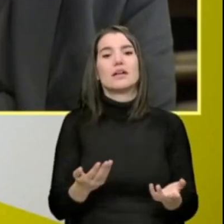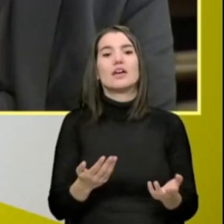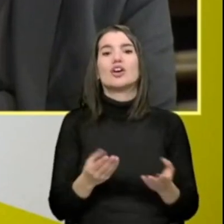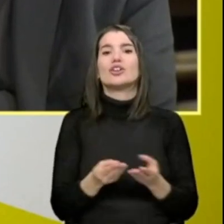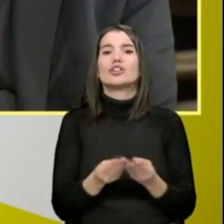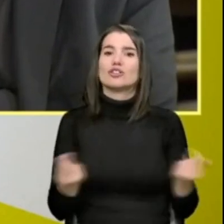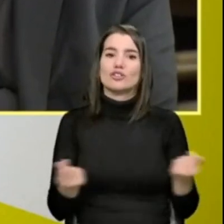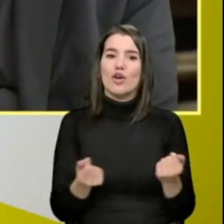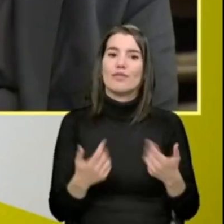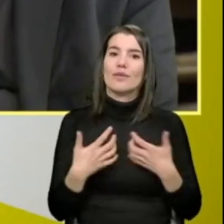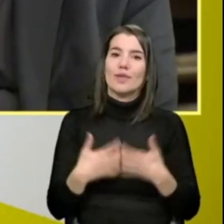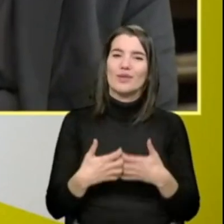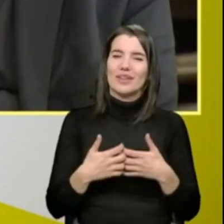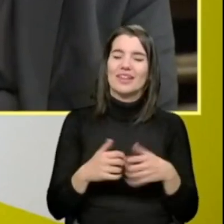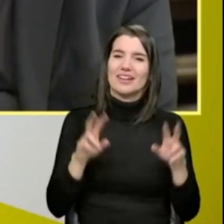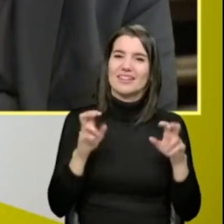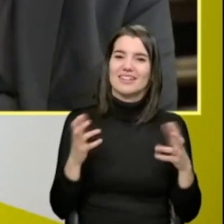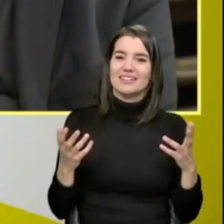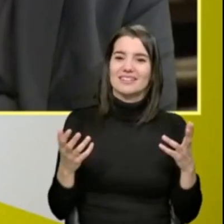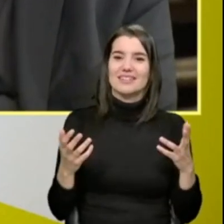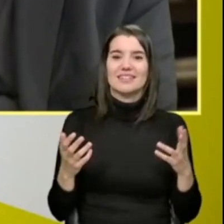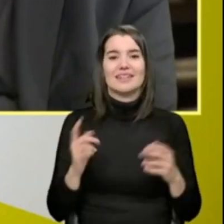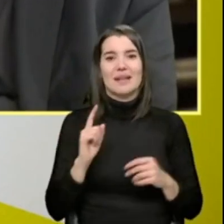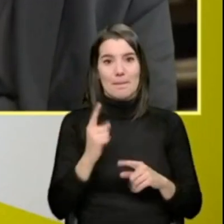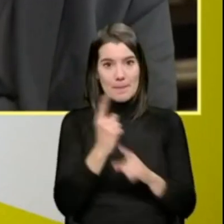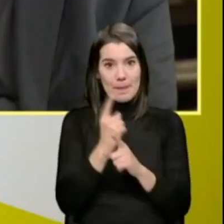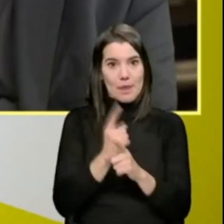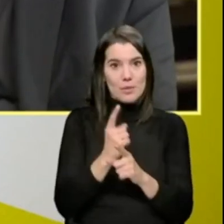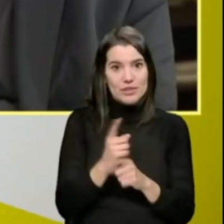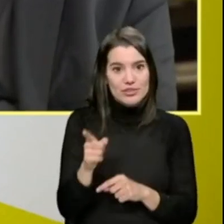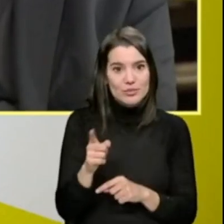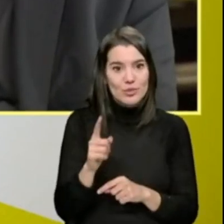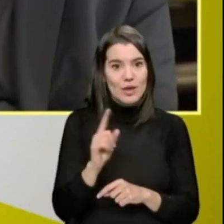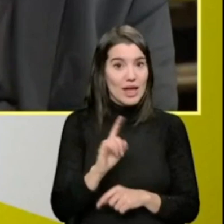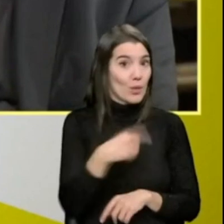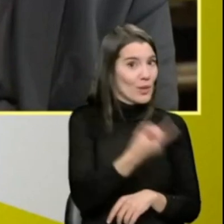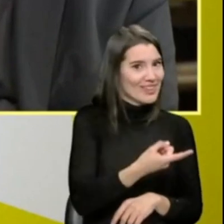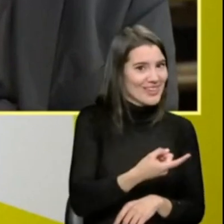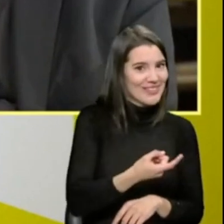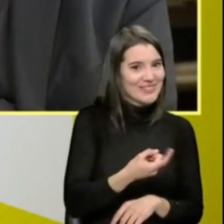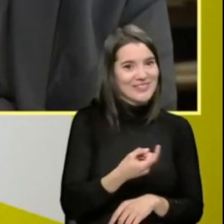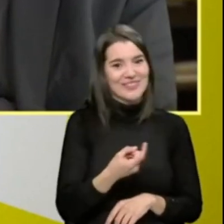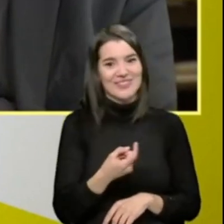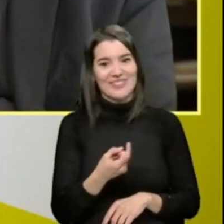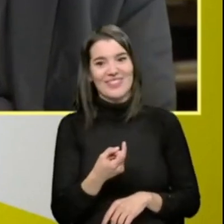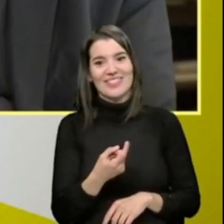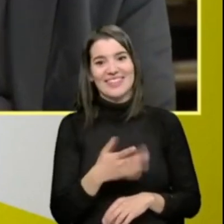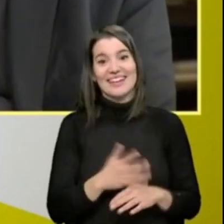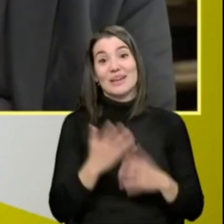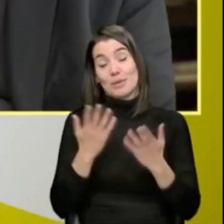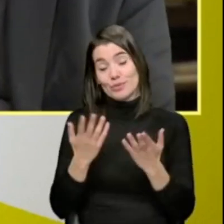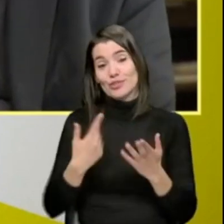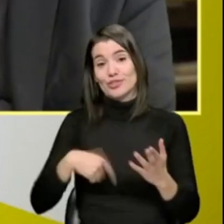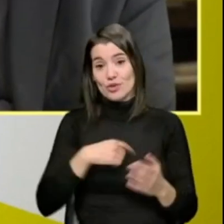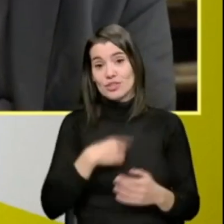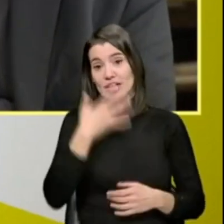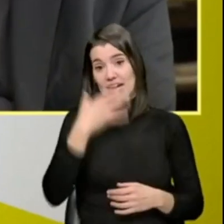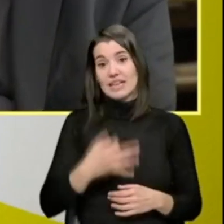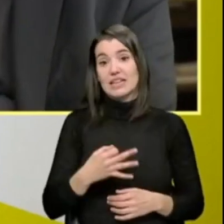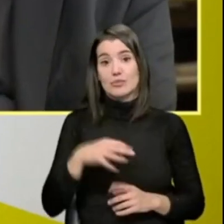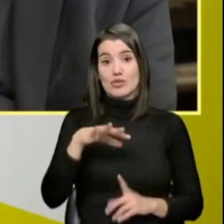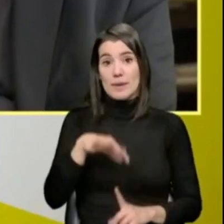resolveremos um bocadinho a dúvida. Será o mesmo? Será outro? O que nós acreditamos é que já veio o